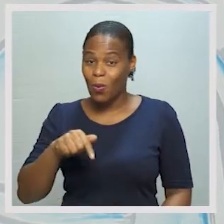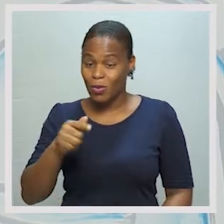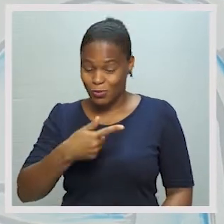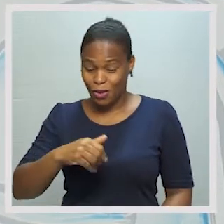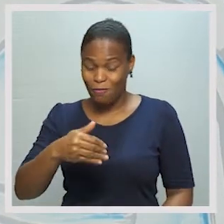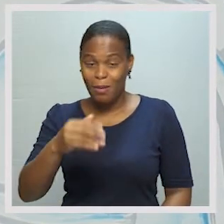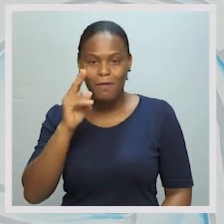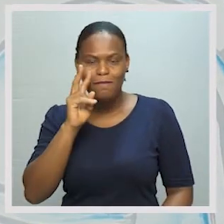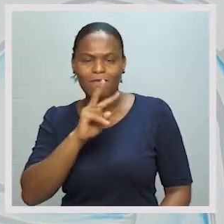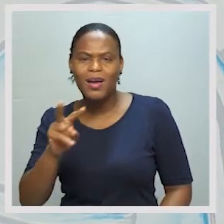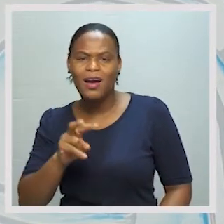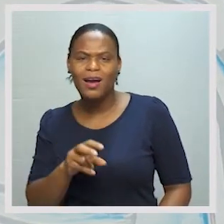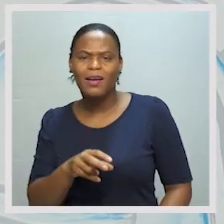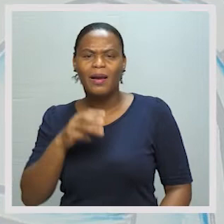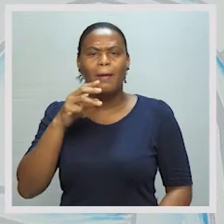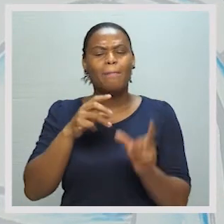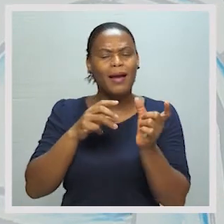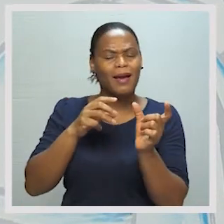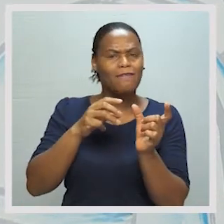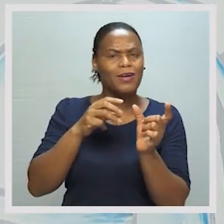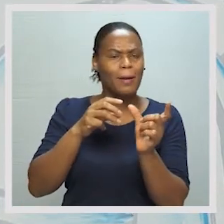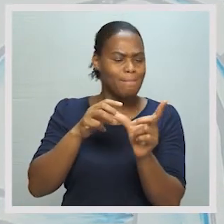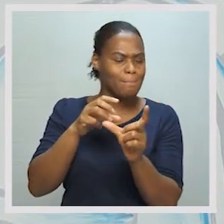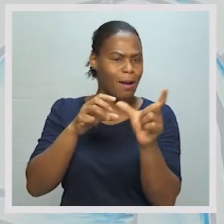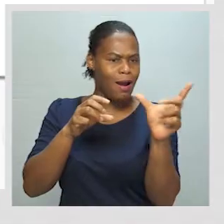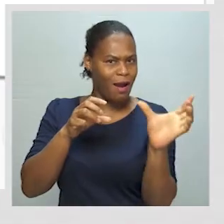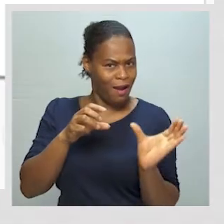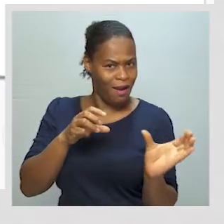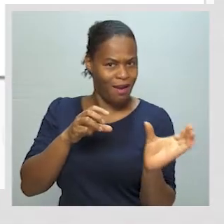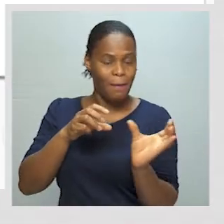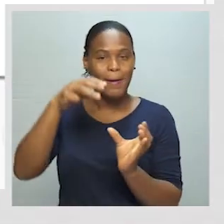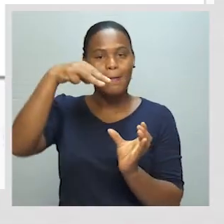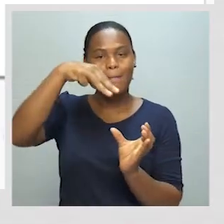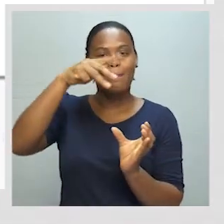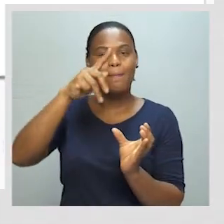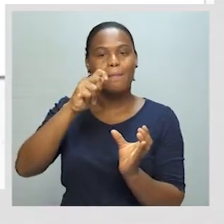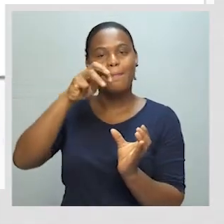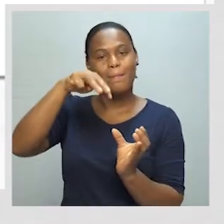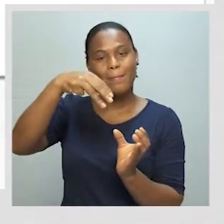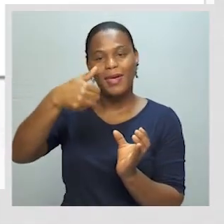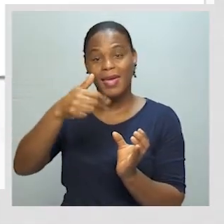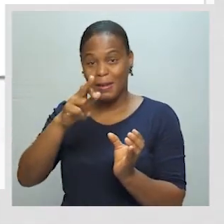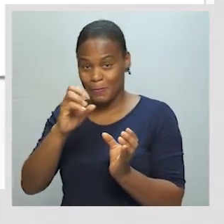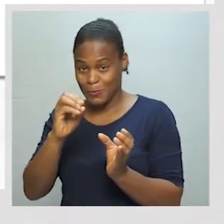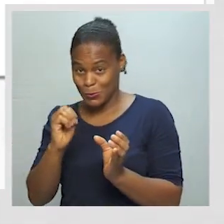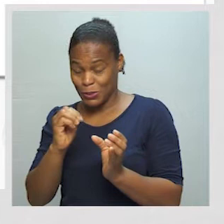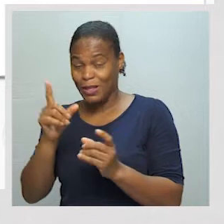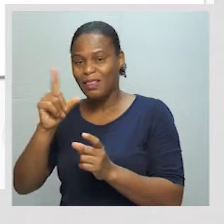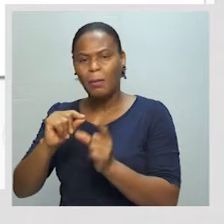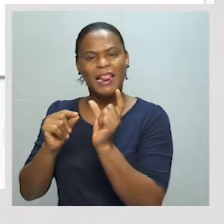ver membros e termos de uma equação e também vamos ver